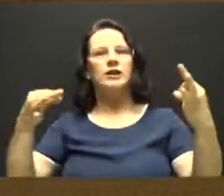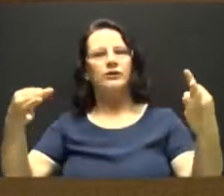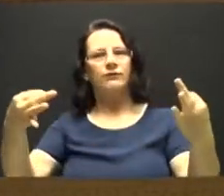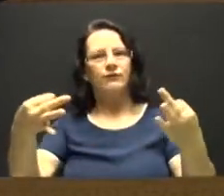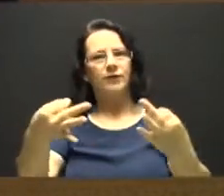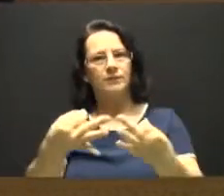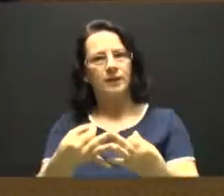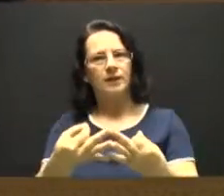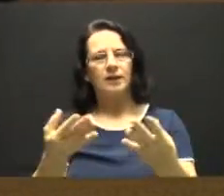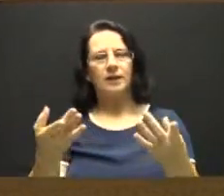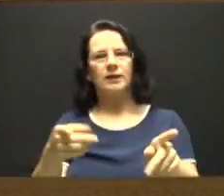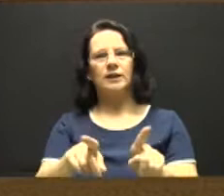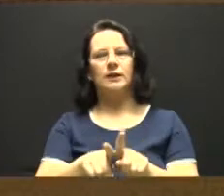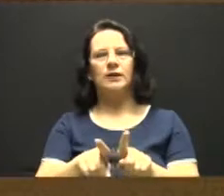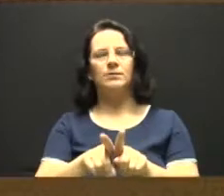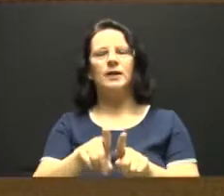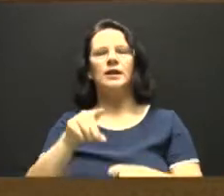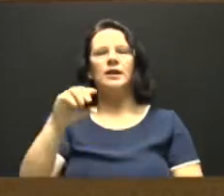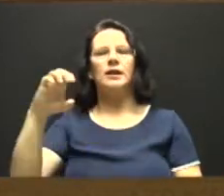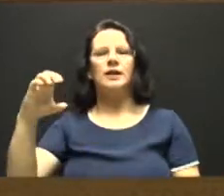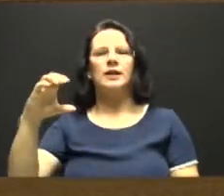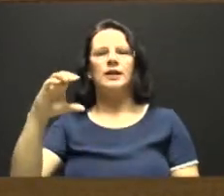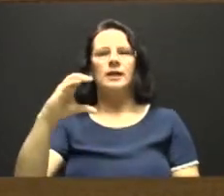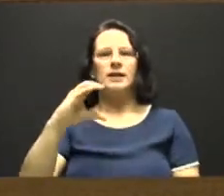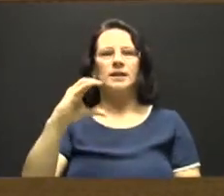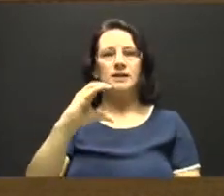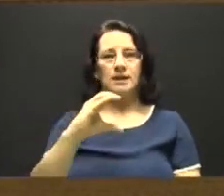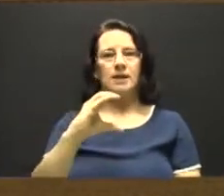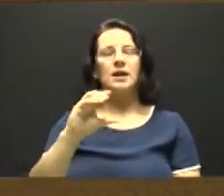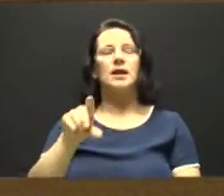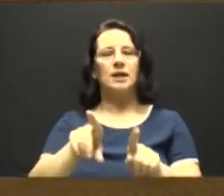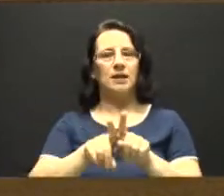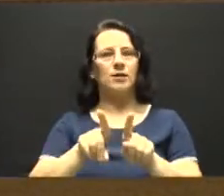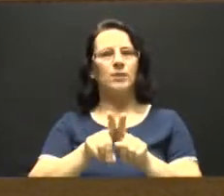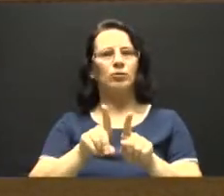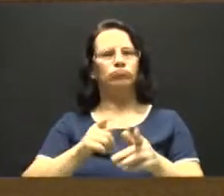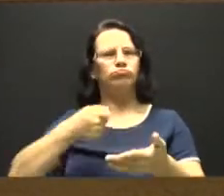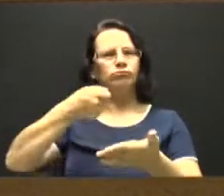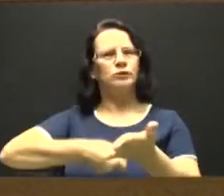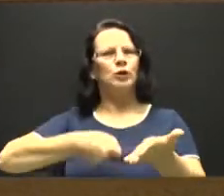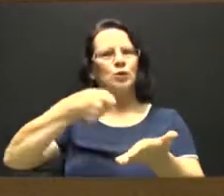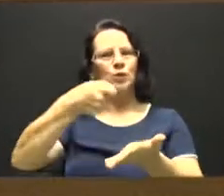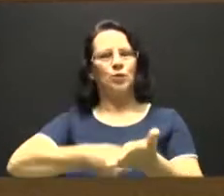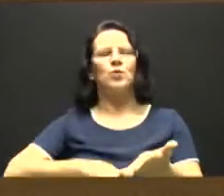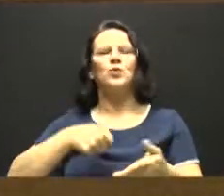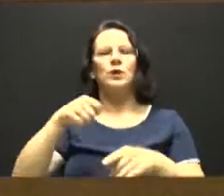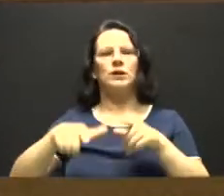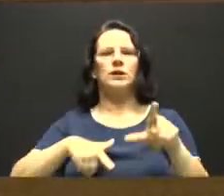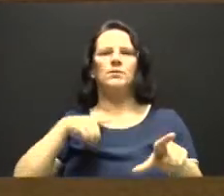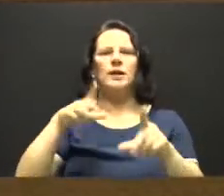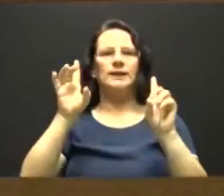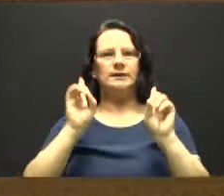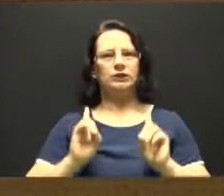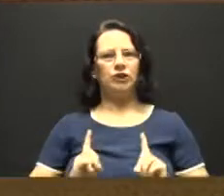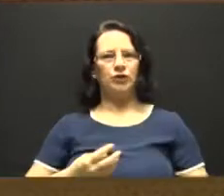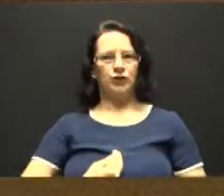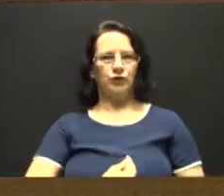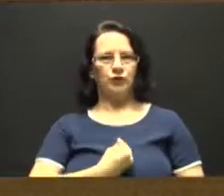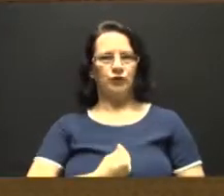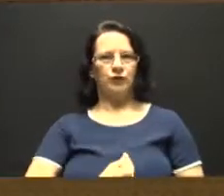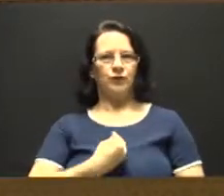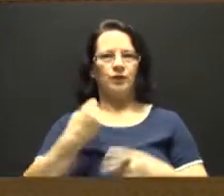aqui a pastoral familiar pessoal do ec tantos movimentos que lutam e que trabalham pela dignidade da vida